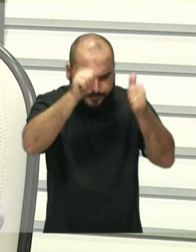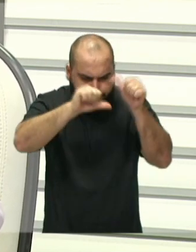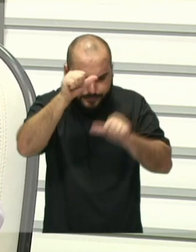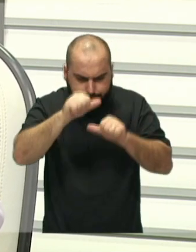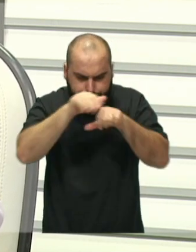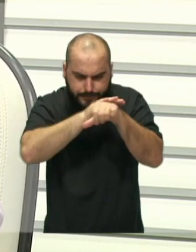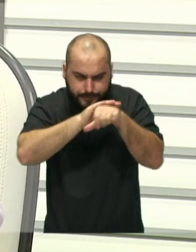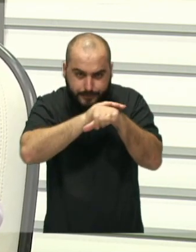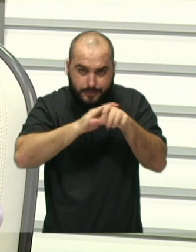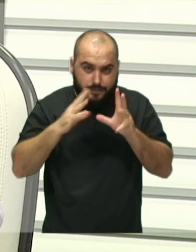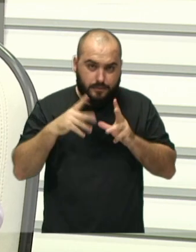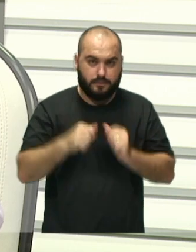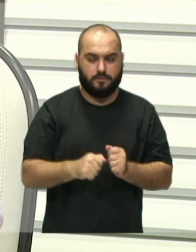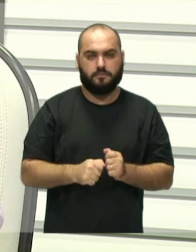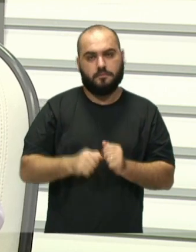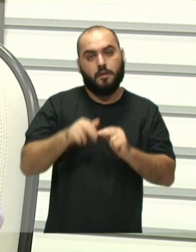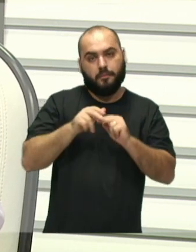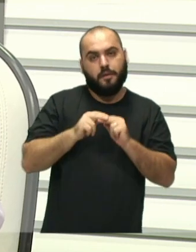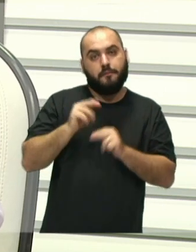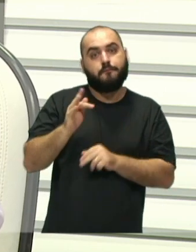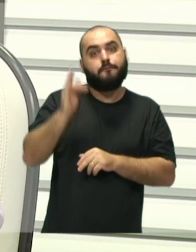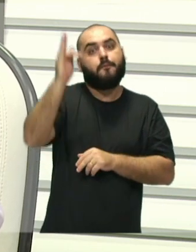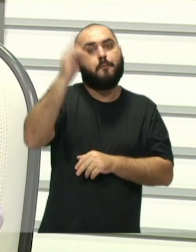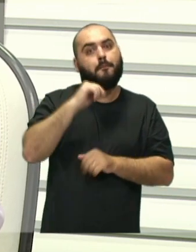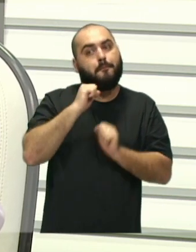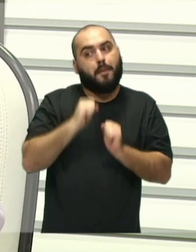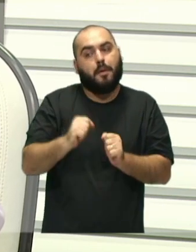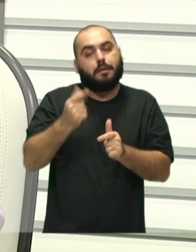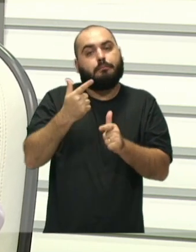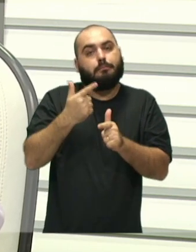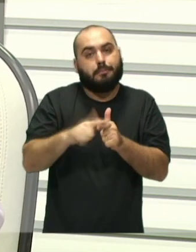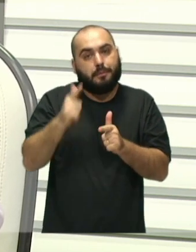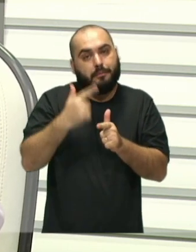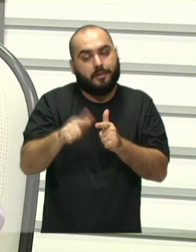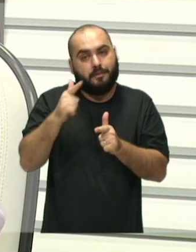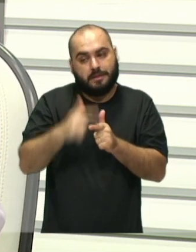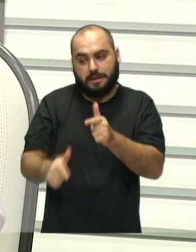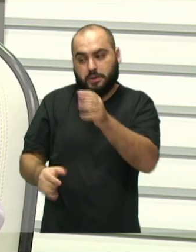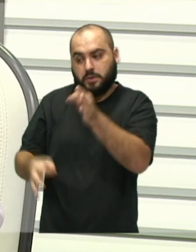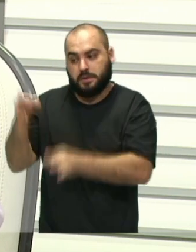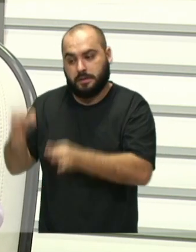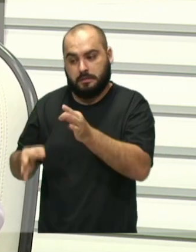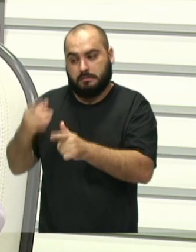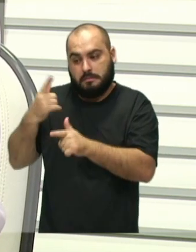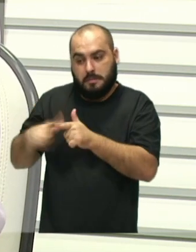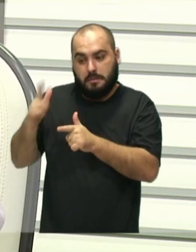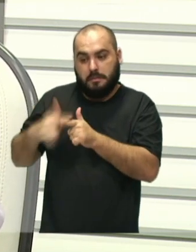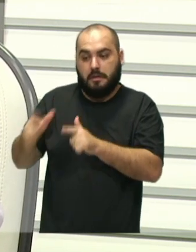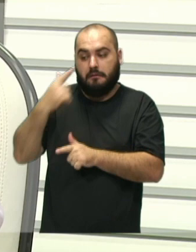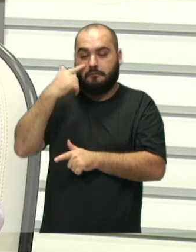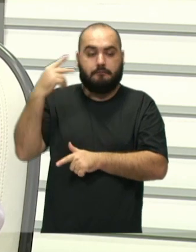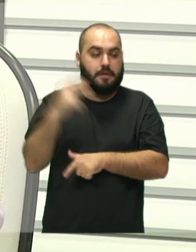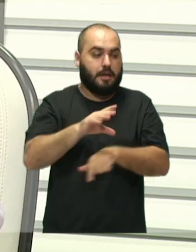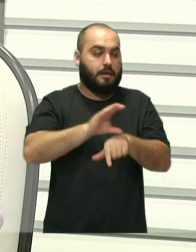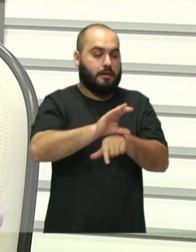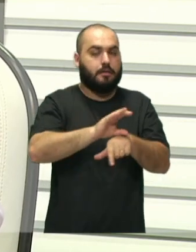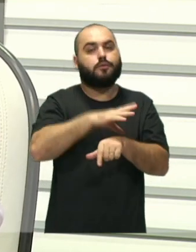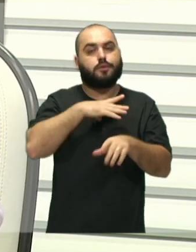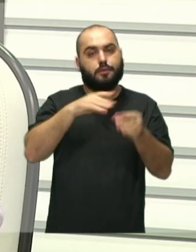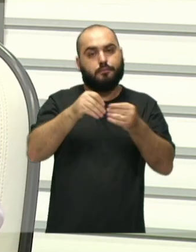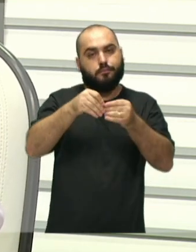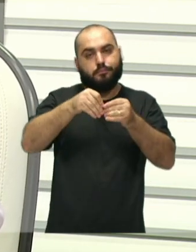para que nós não aprovamos nada aquele lá na frente do em se julgar pelos pelo Judiciário e Incondicional e traz